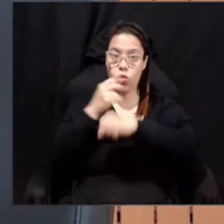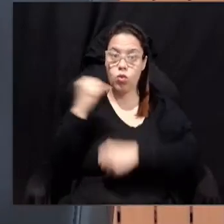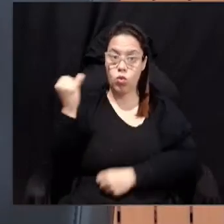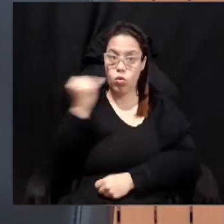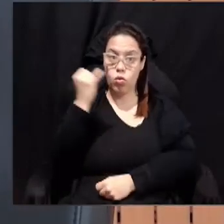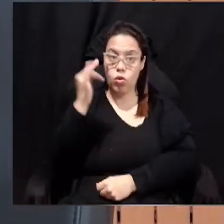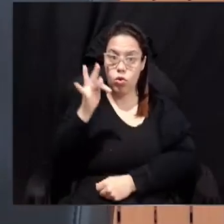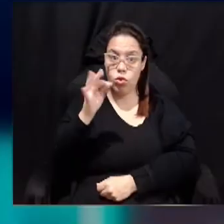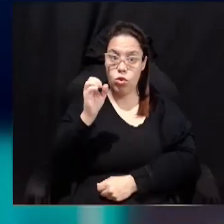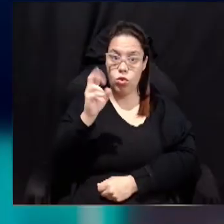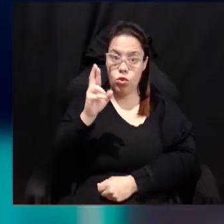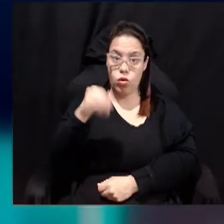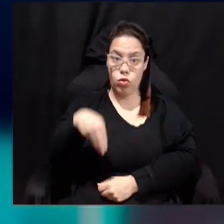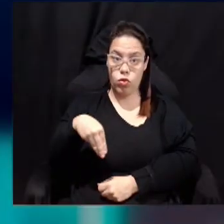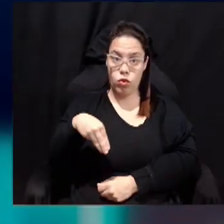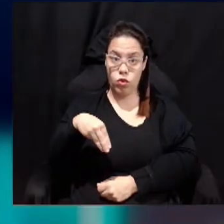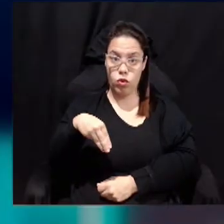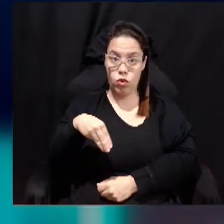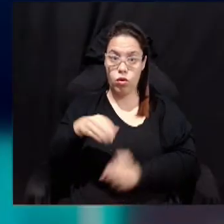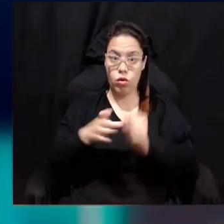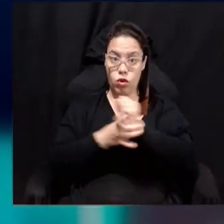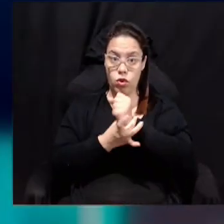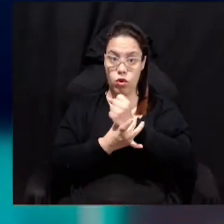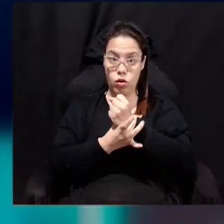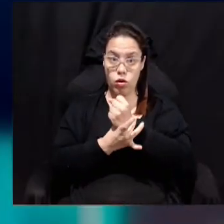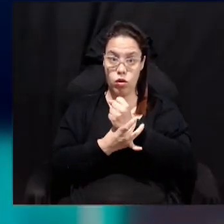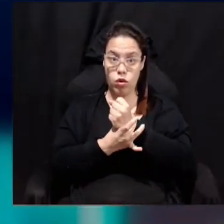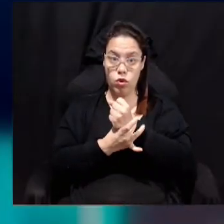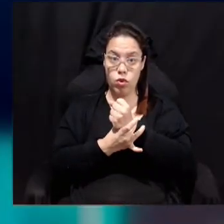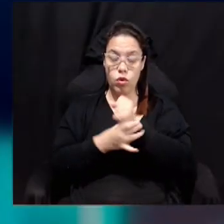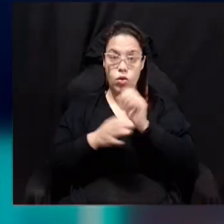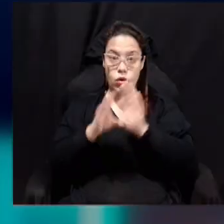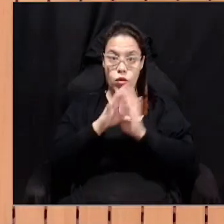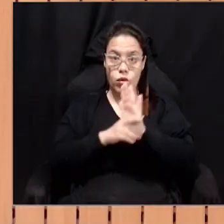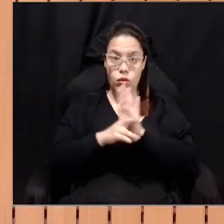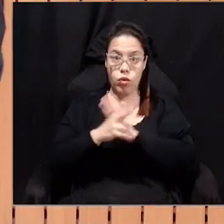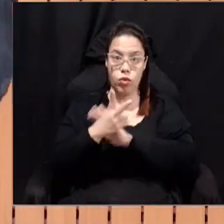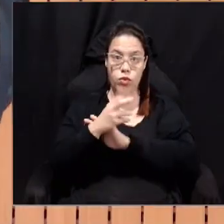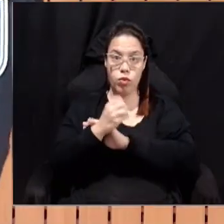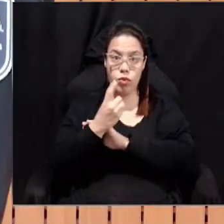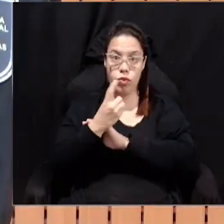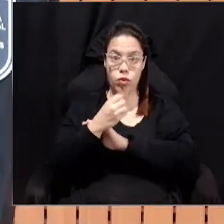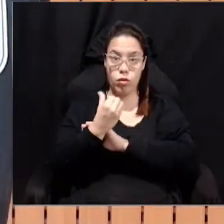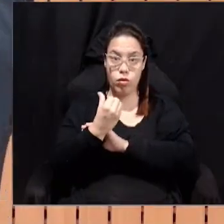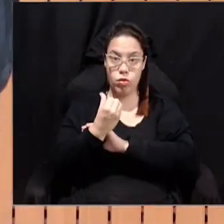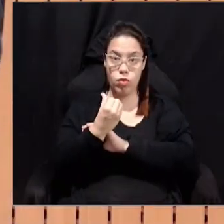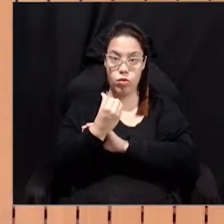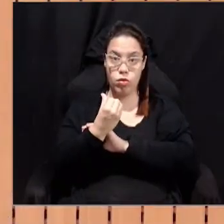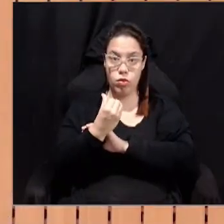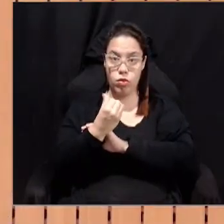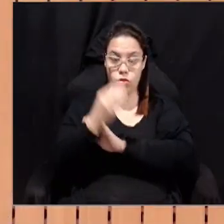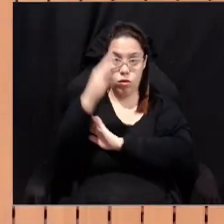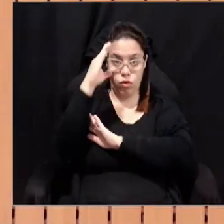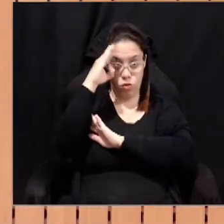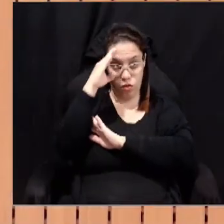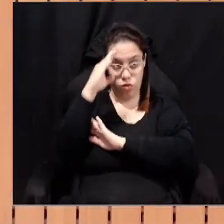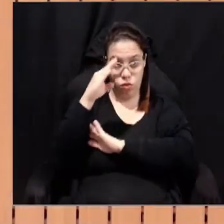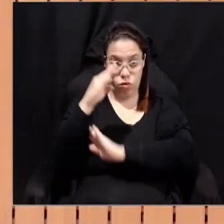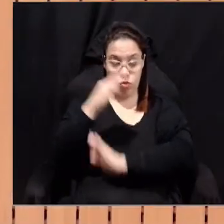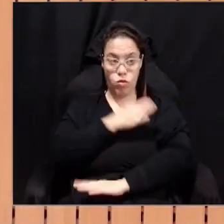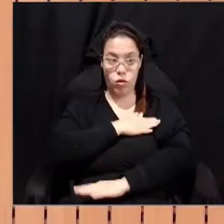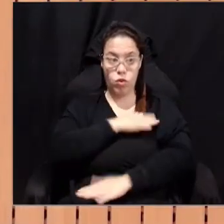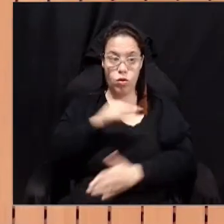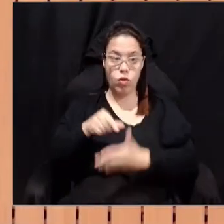de Segurança Pública. O programa foi criado em 2016 e a superintendente mostra para quem